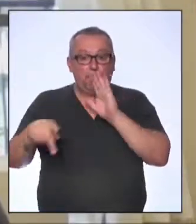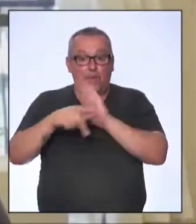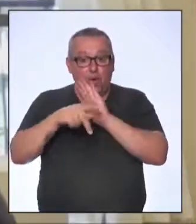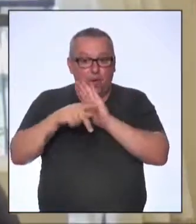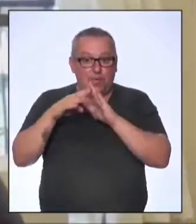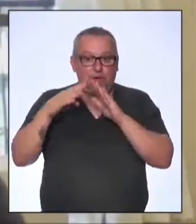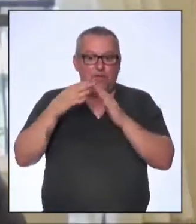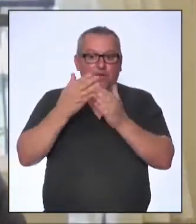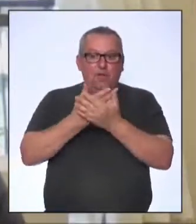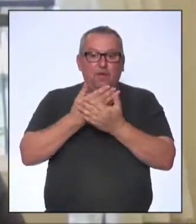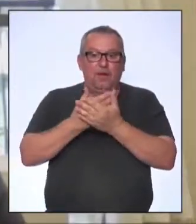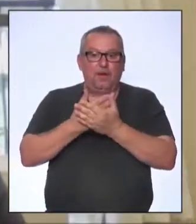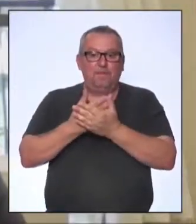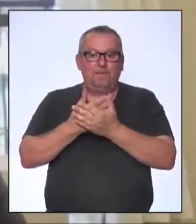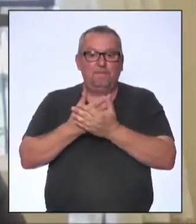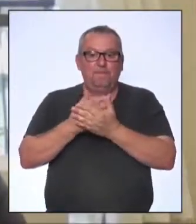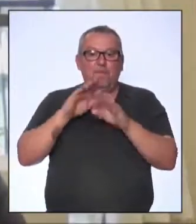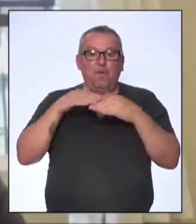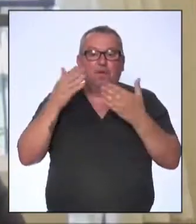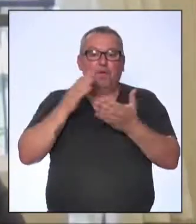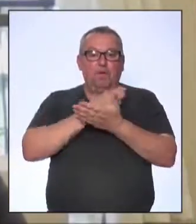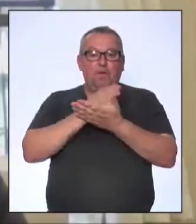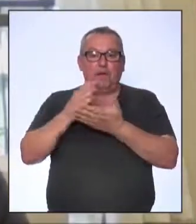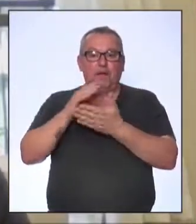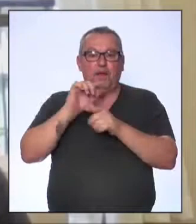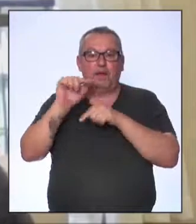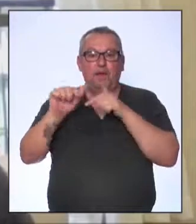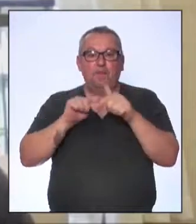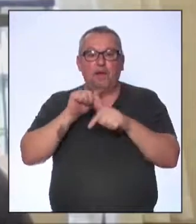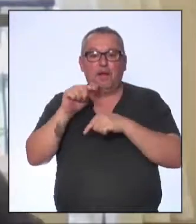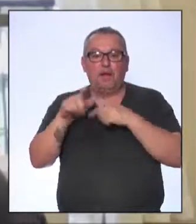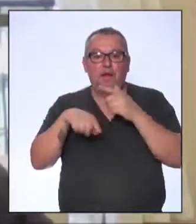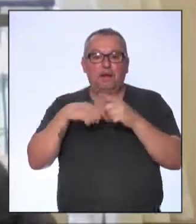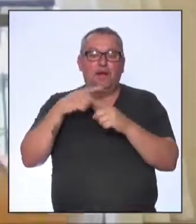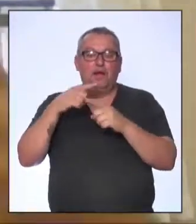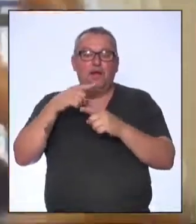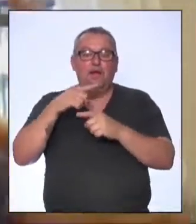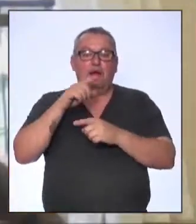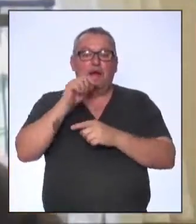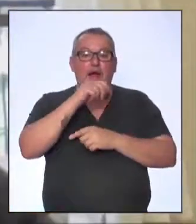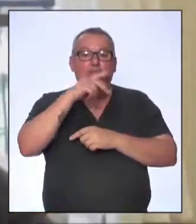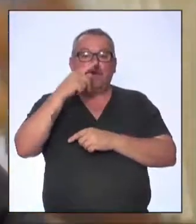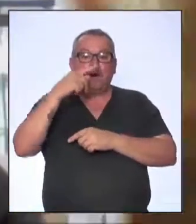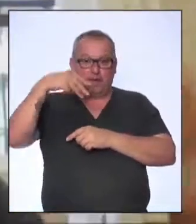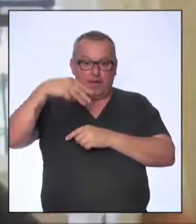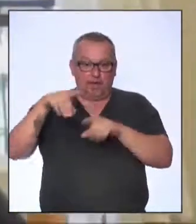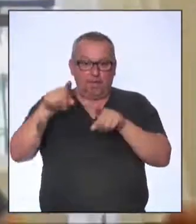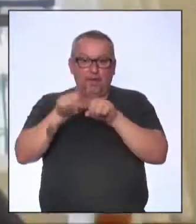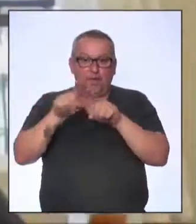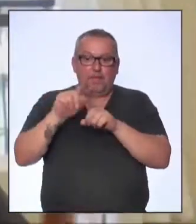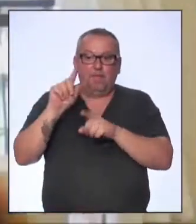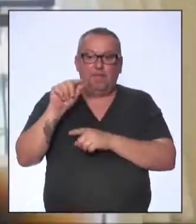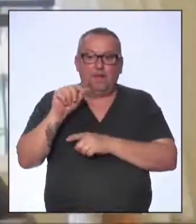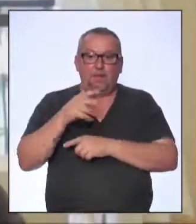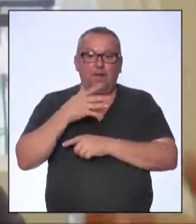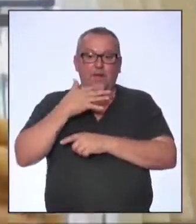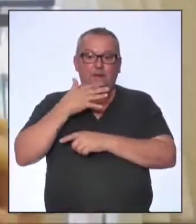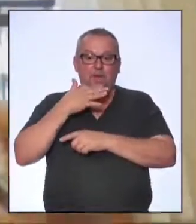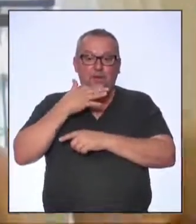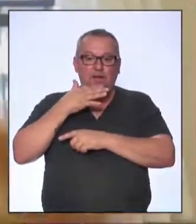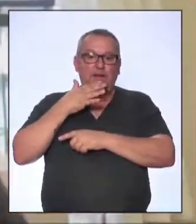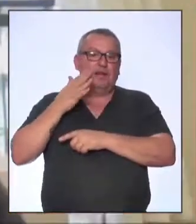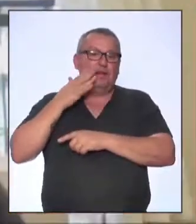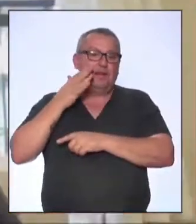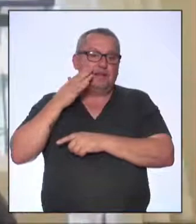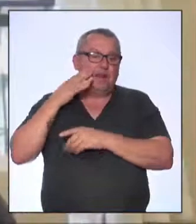escola. Quando você começa a trabalhar, mostrar as PMs, mostrar a questão de valores, notas para eles sabem